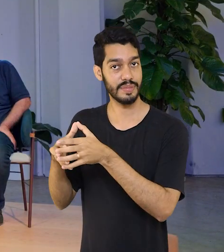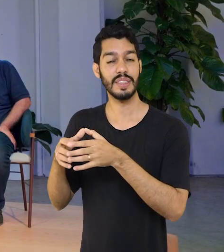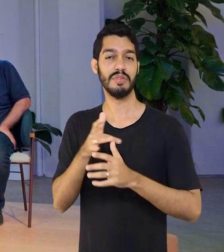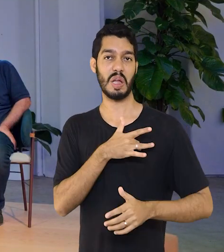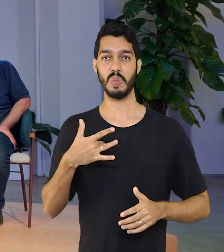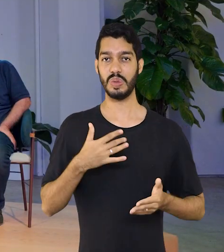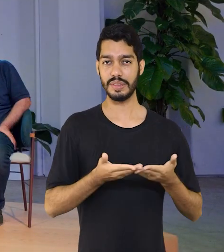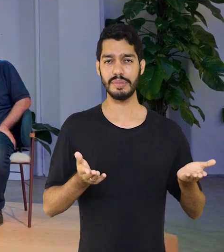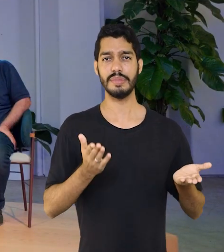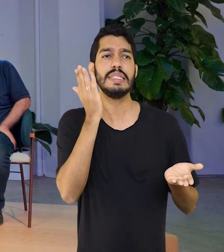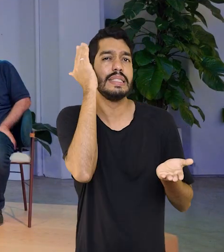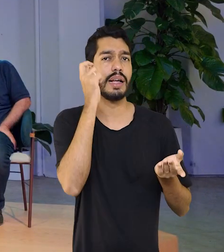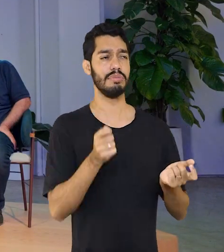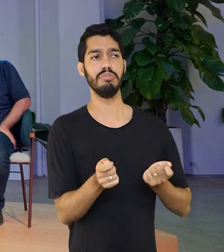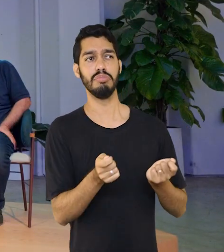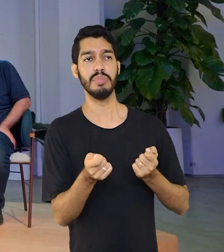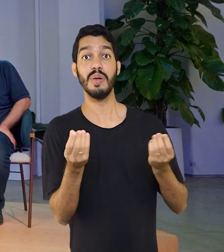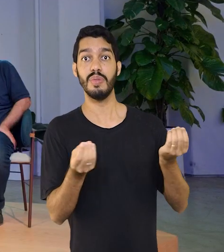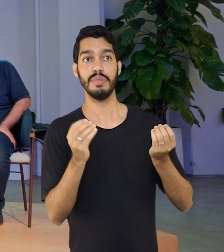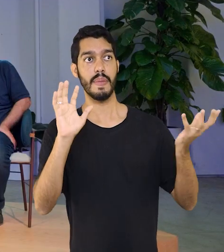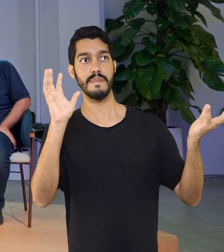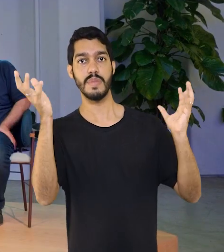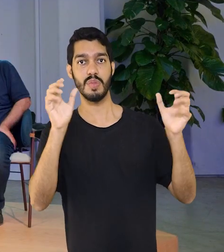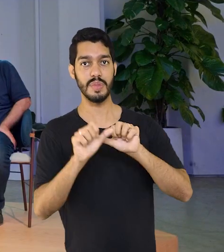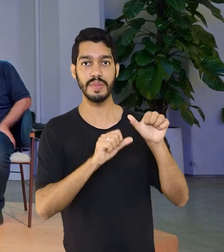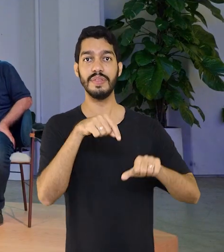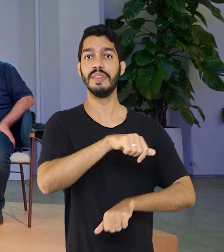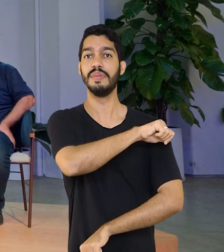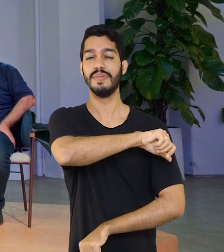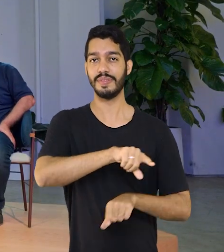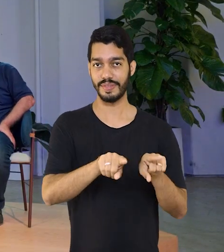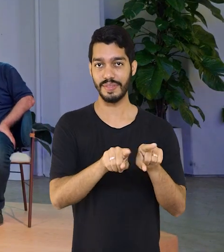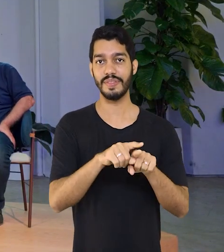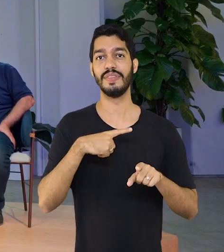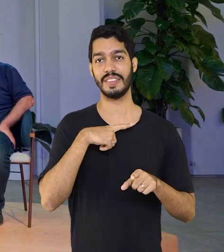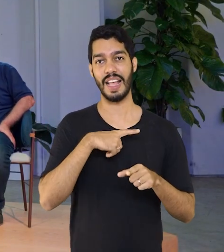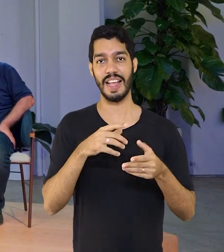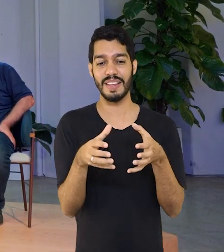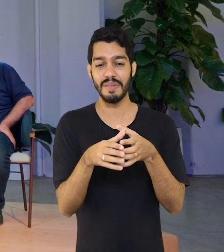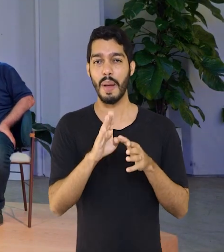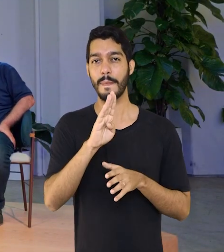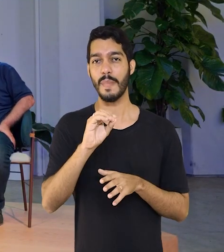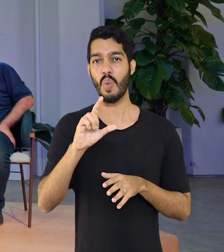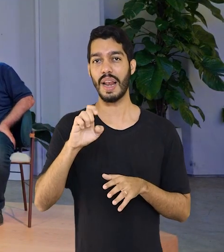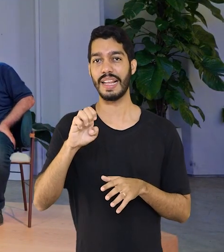equipes de agentes de saúde para saberem lidar com as mudanças climáticas. Aqui no Rio também tivemos boletins,